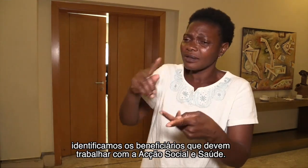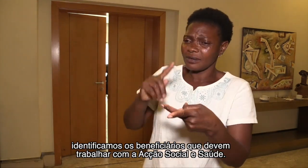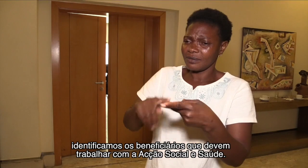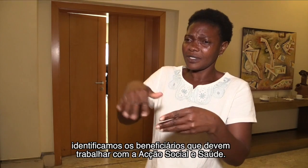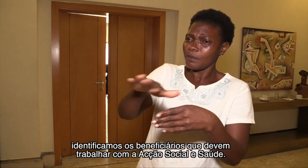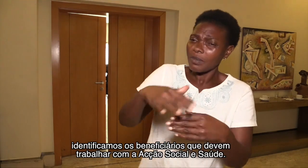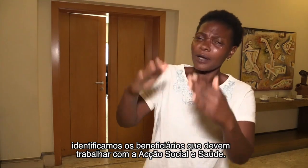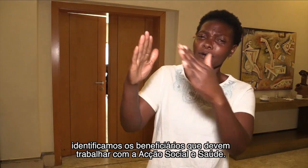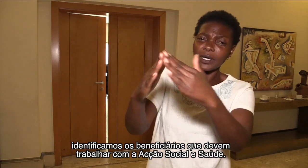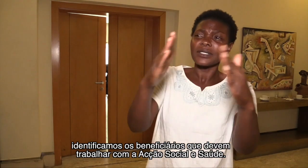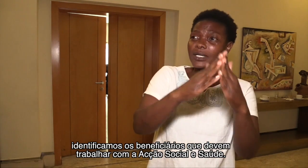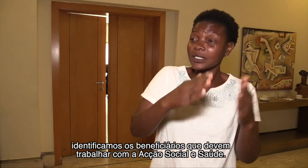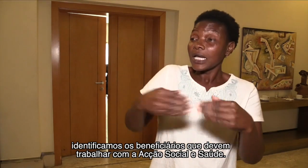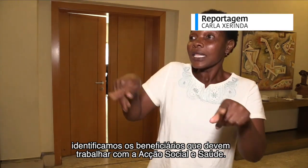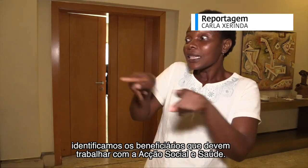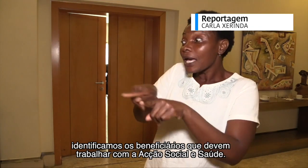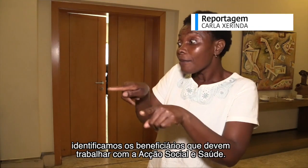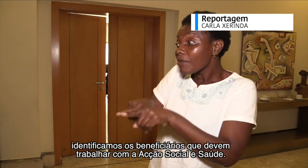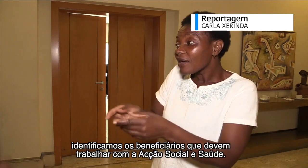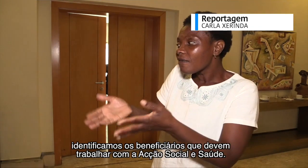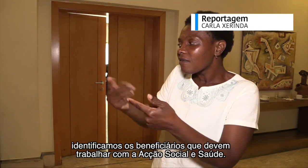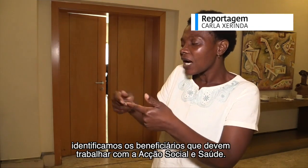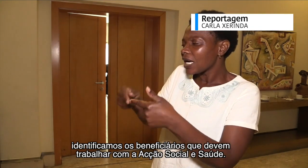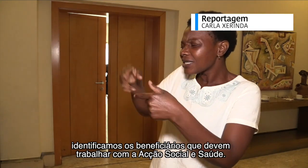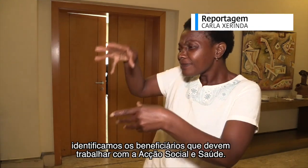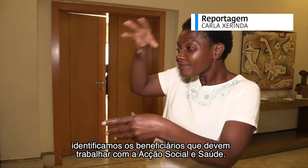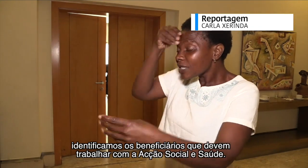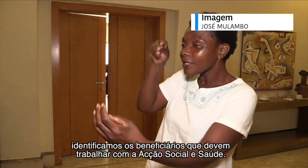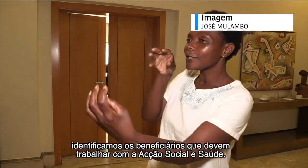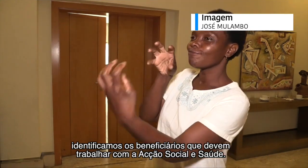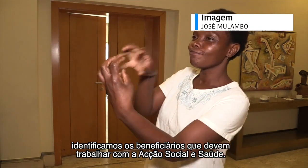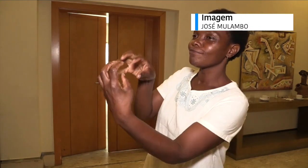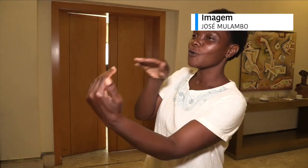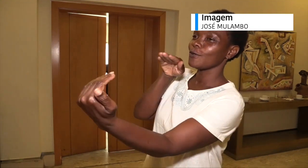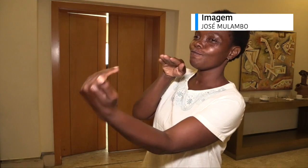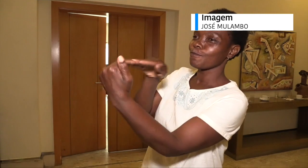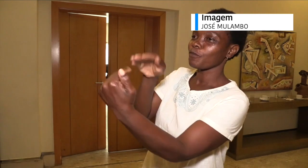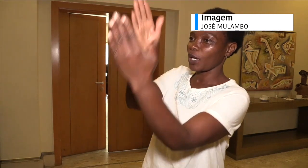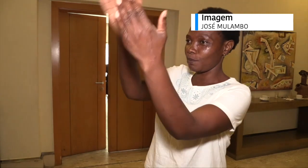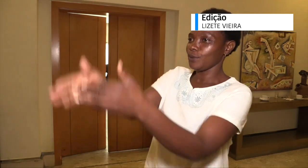beneficiários que devem trabalhar com ação social e saúde.